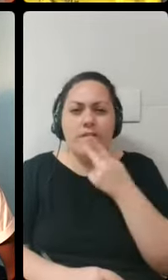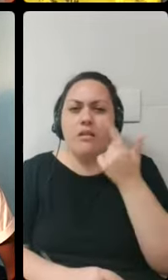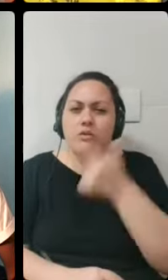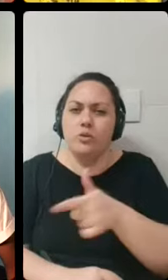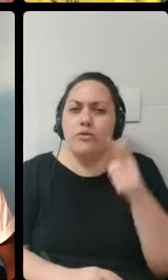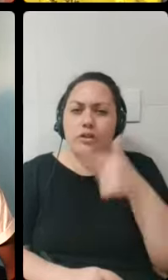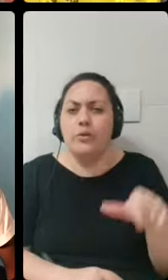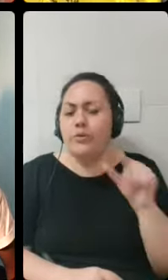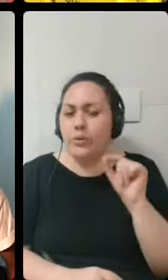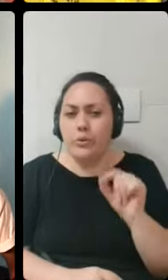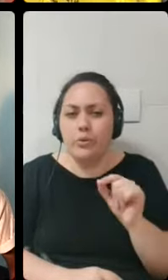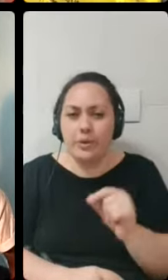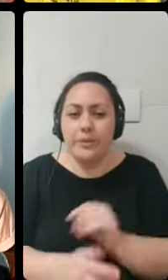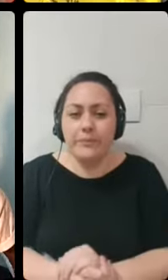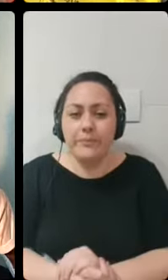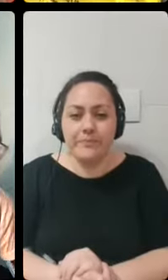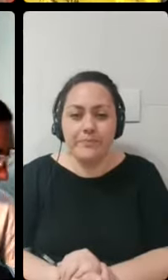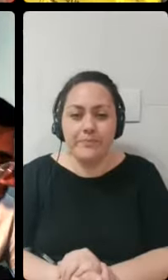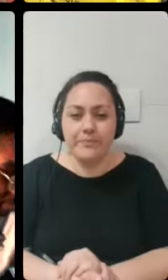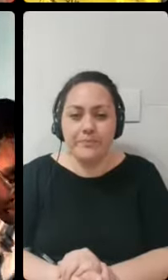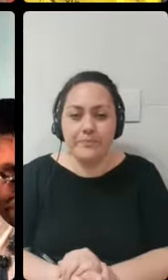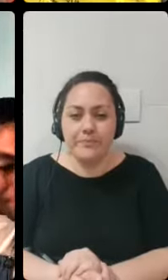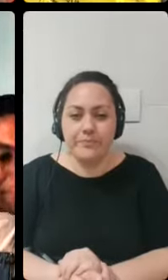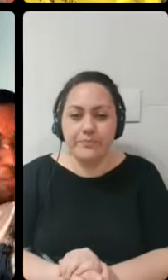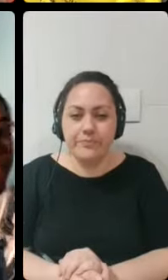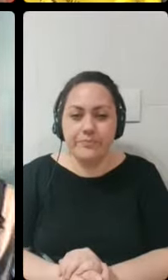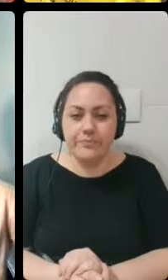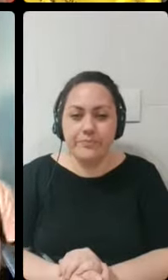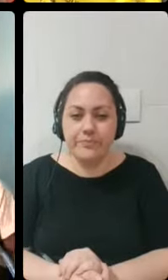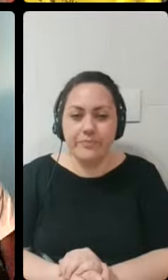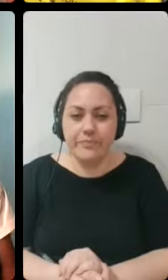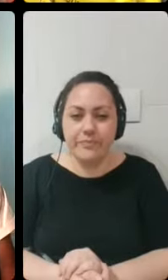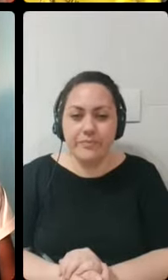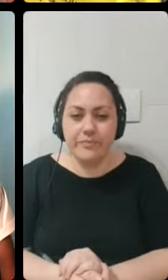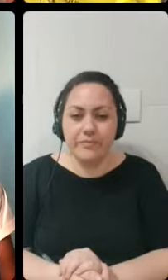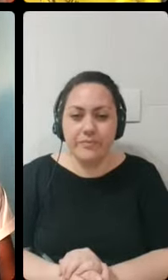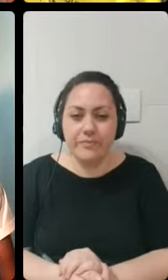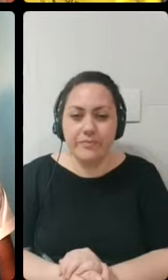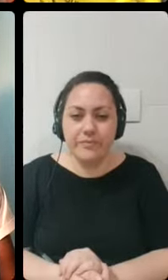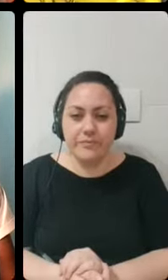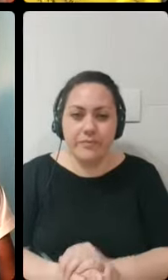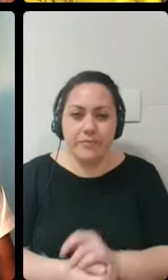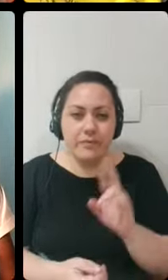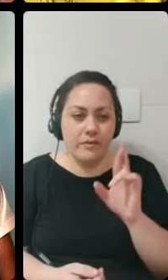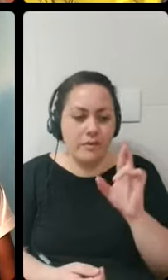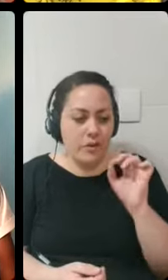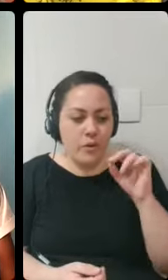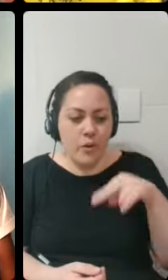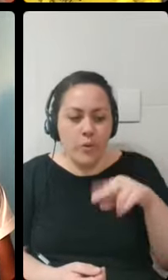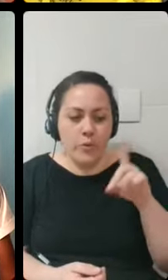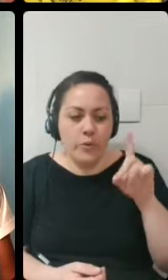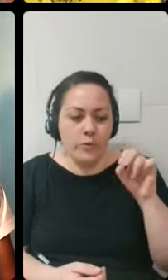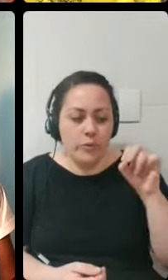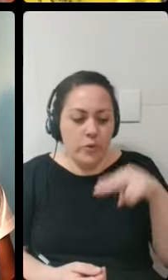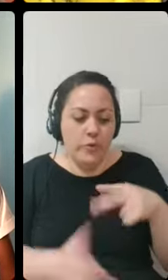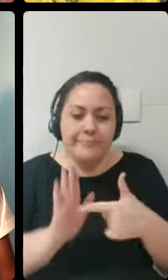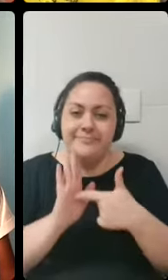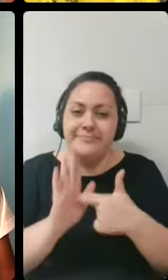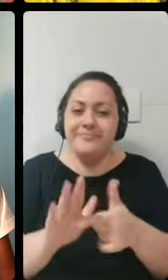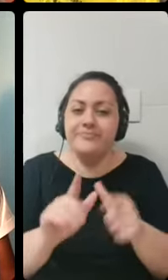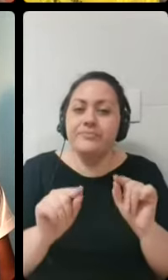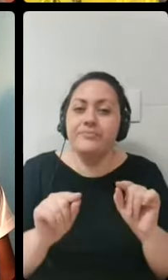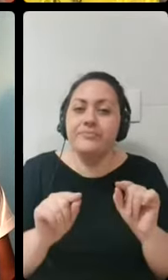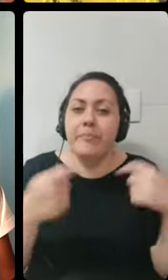que eu acho que até essa, eu acho que o Rondon traz muito essa ideia da importância da criatividade,